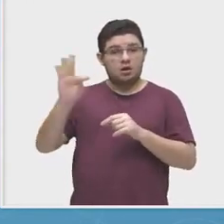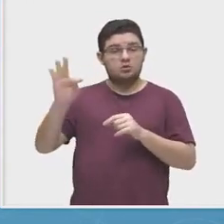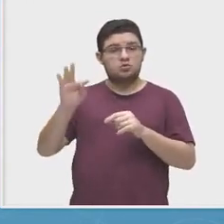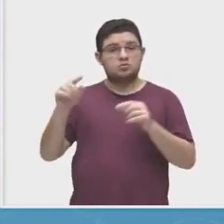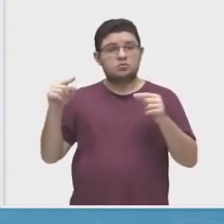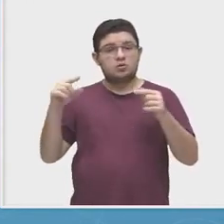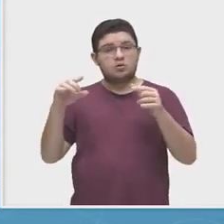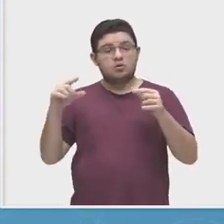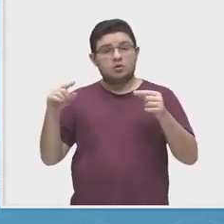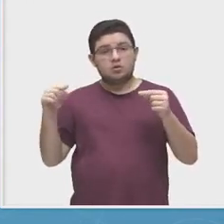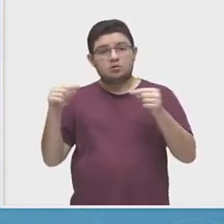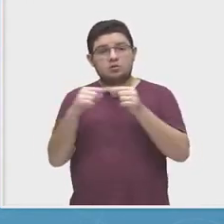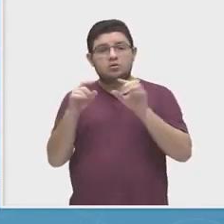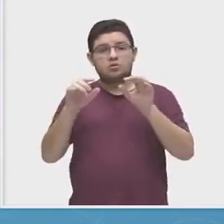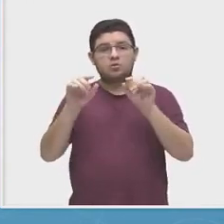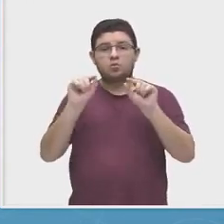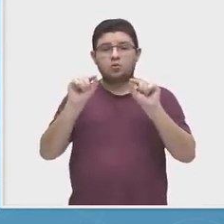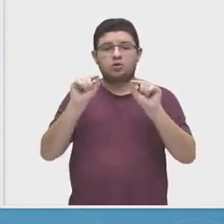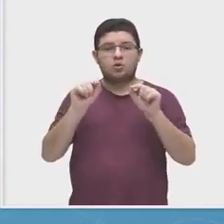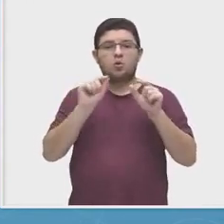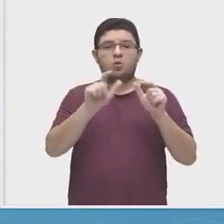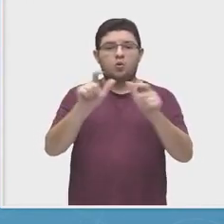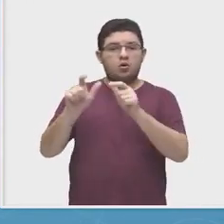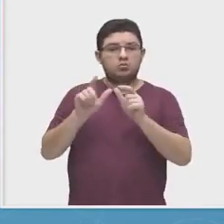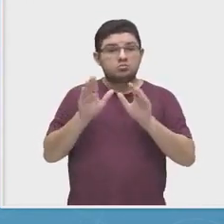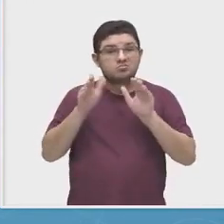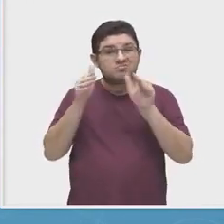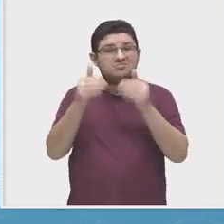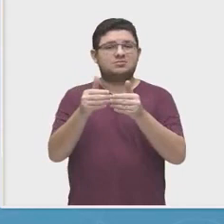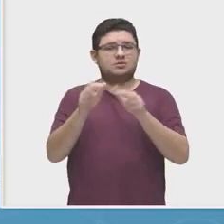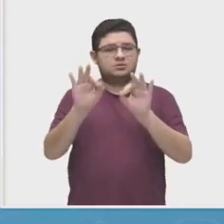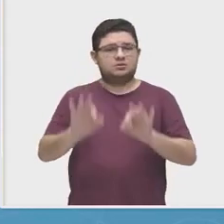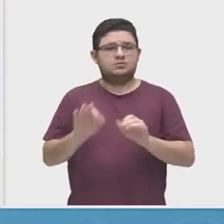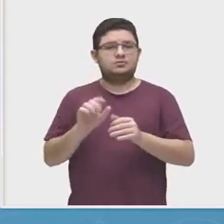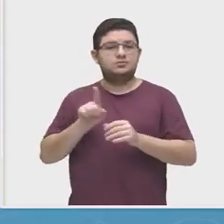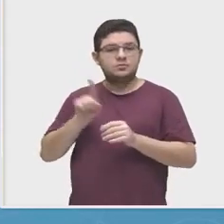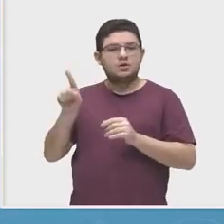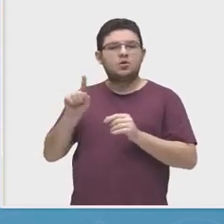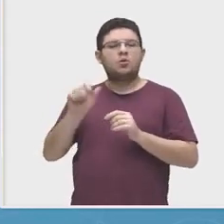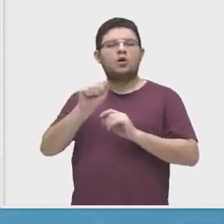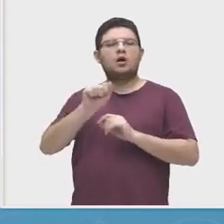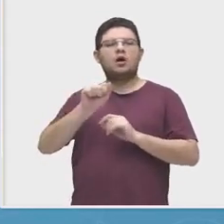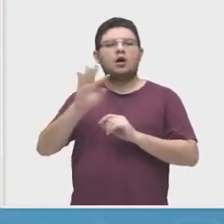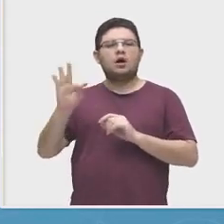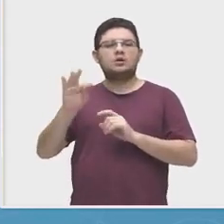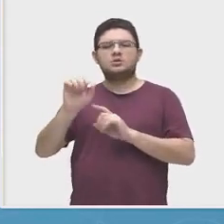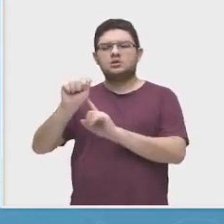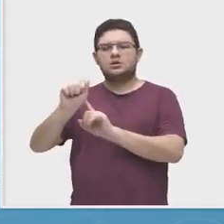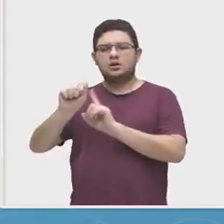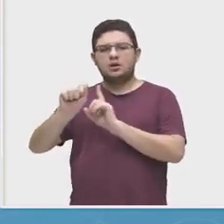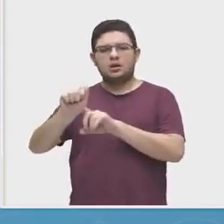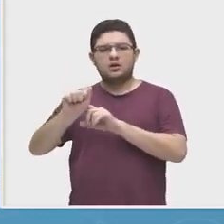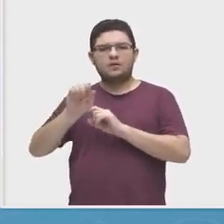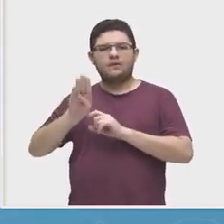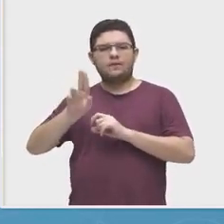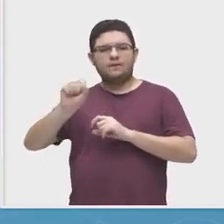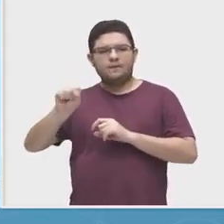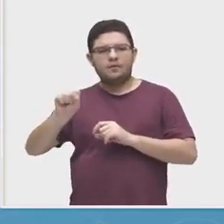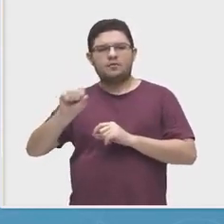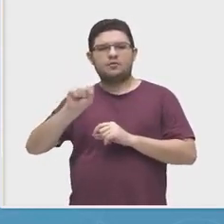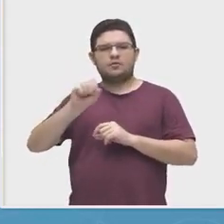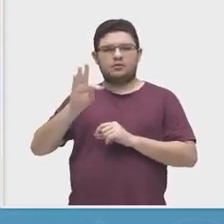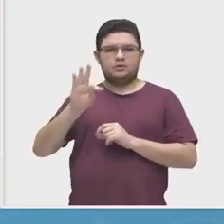stop, em uma parada de ônibus. At a bus stop. Então, nós utilizamos sempre a